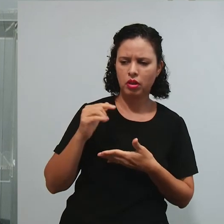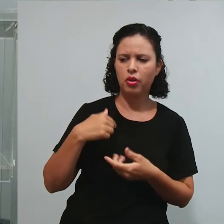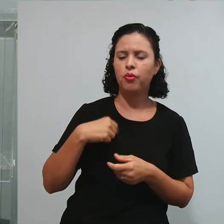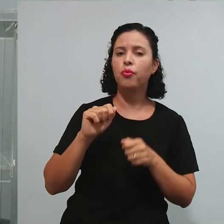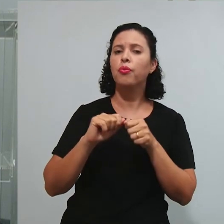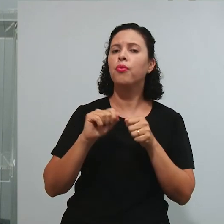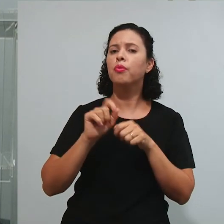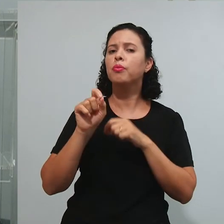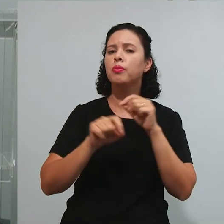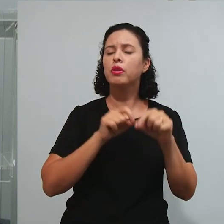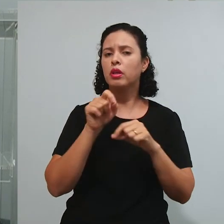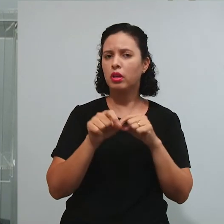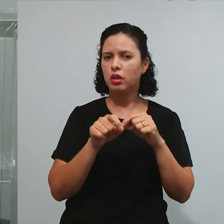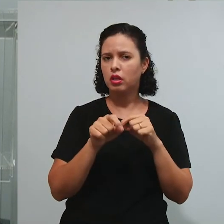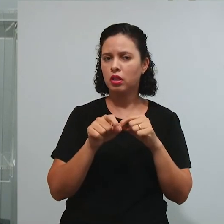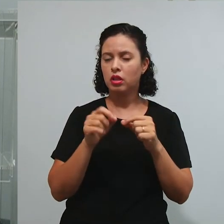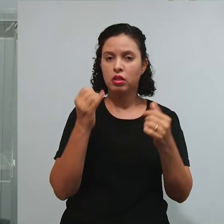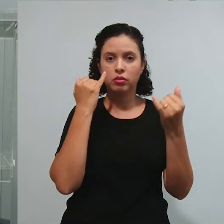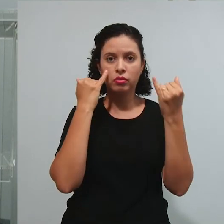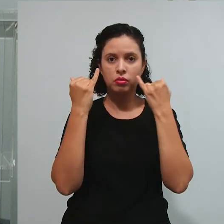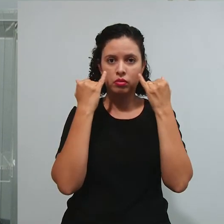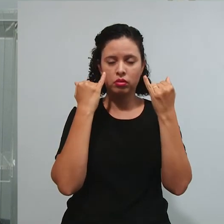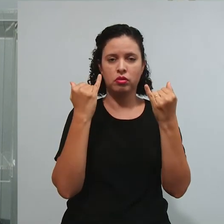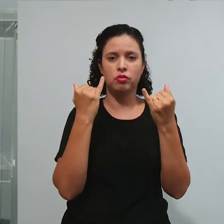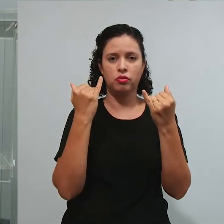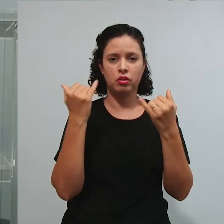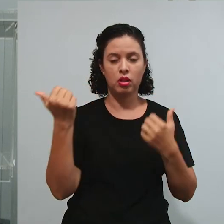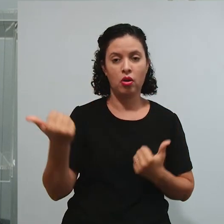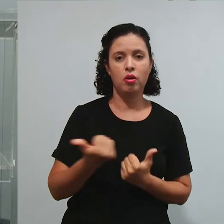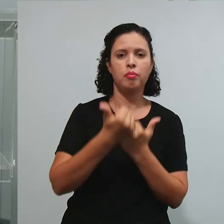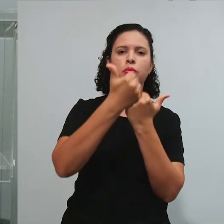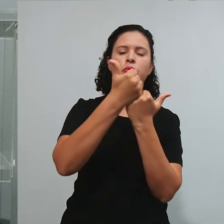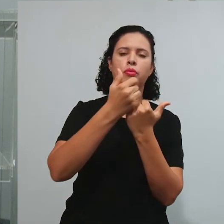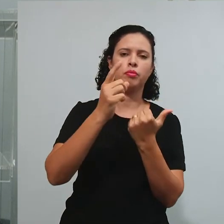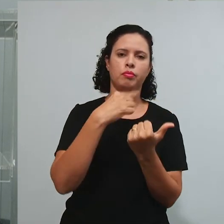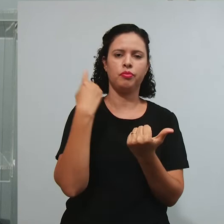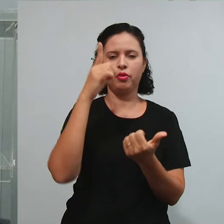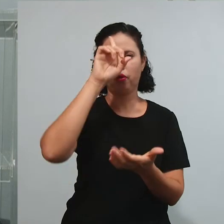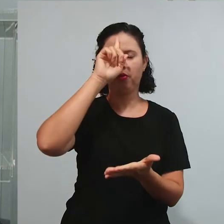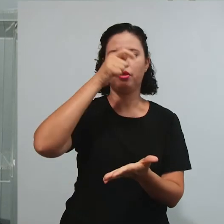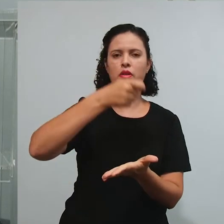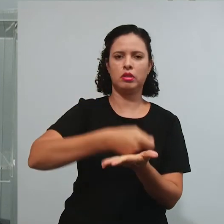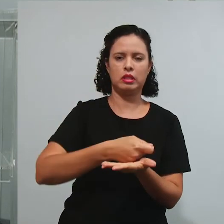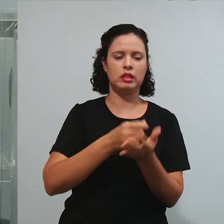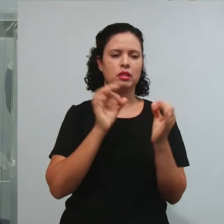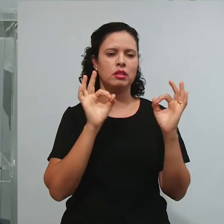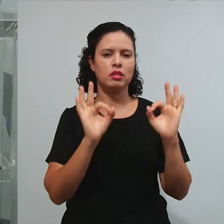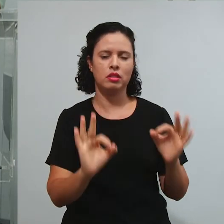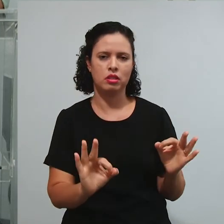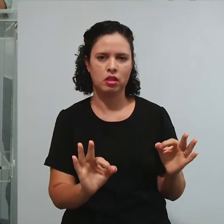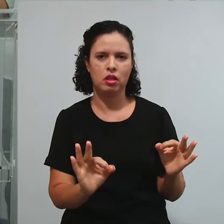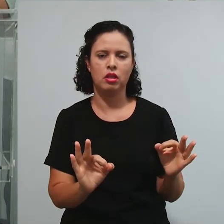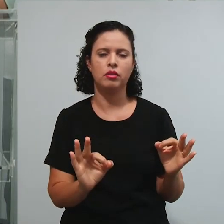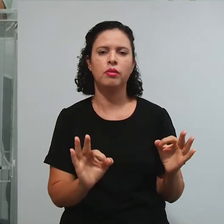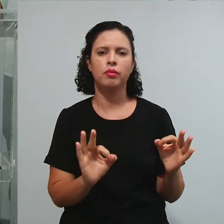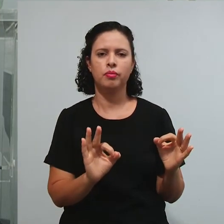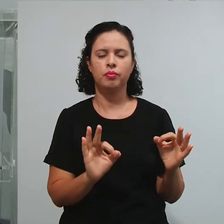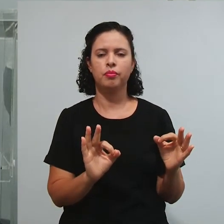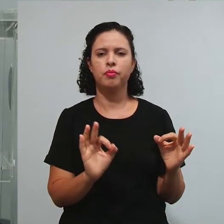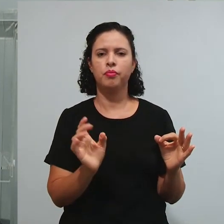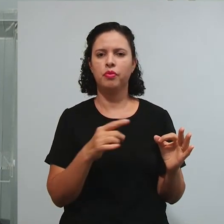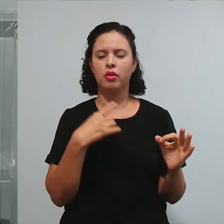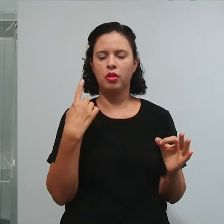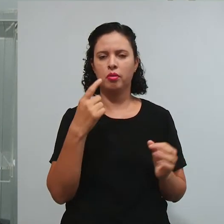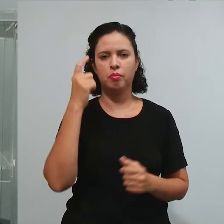Essas informações vão pautar nossas decisões, para que a gente tome decisões mais assertivas, para que a gente